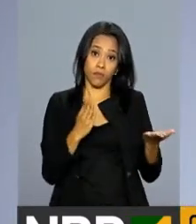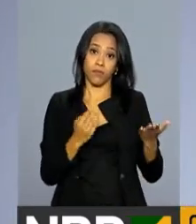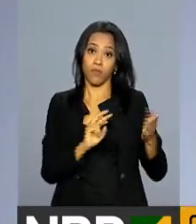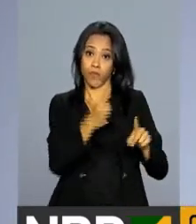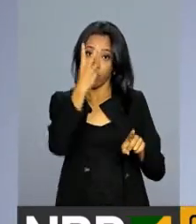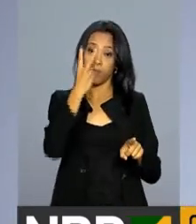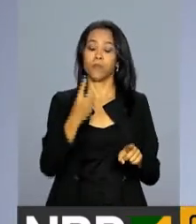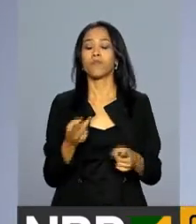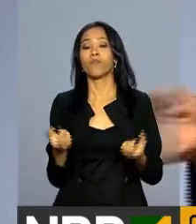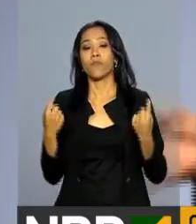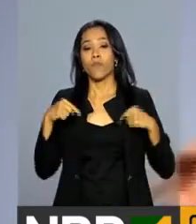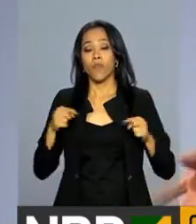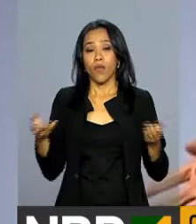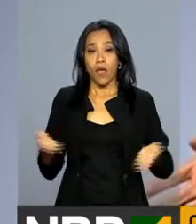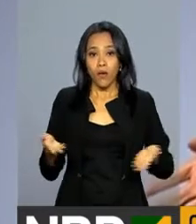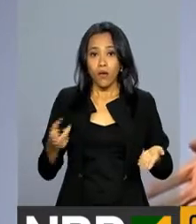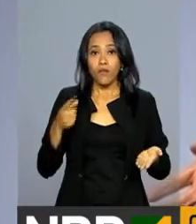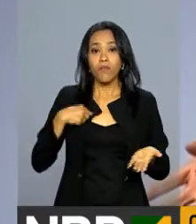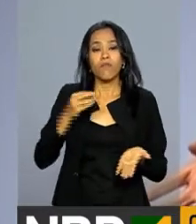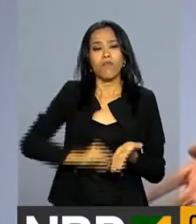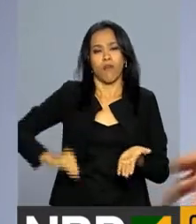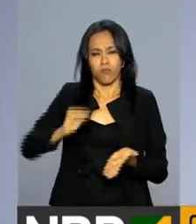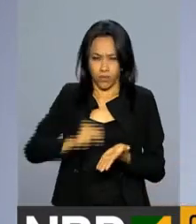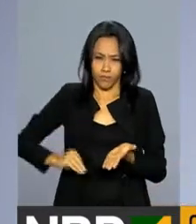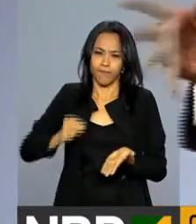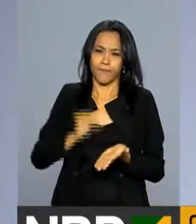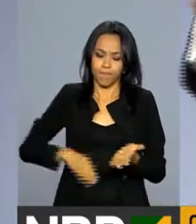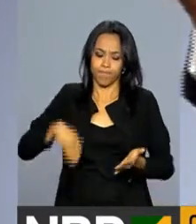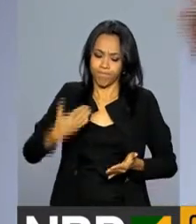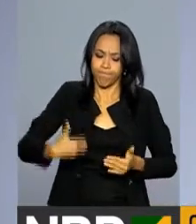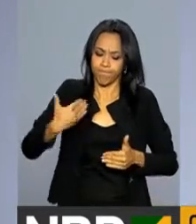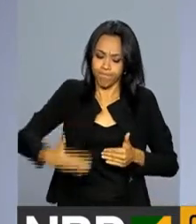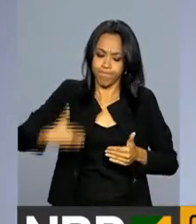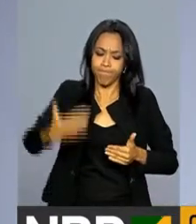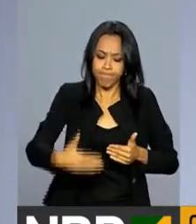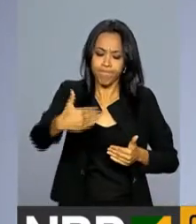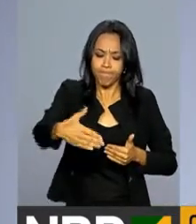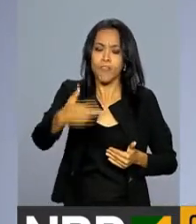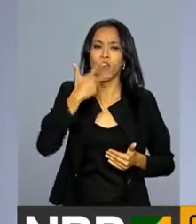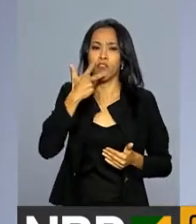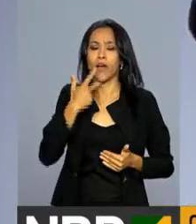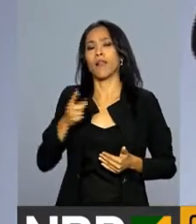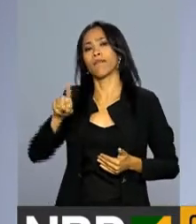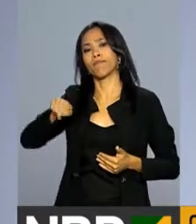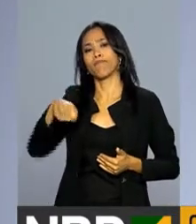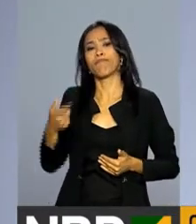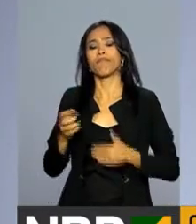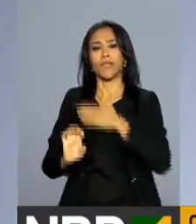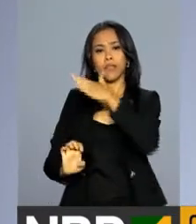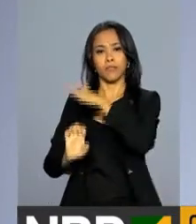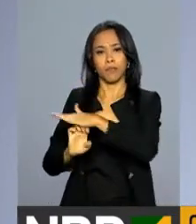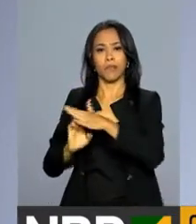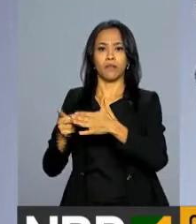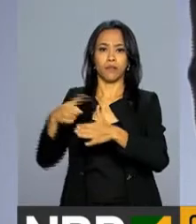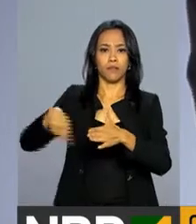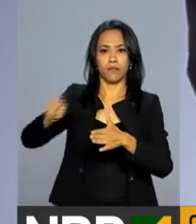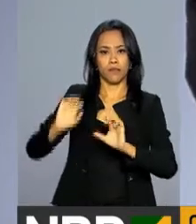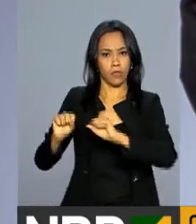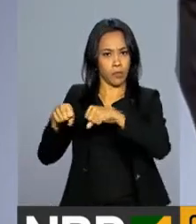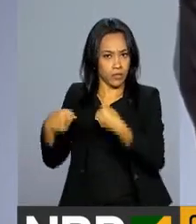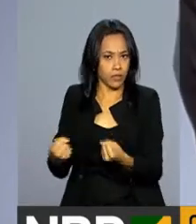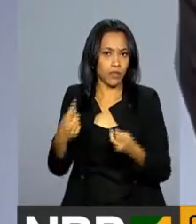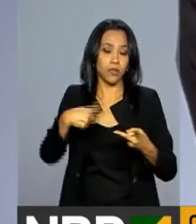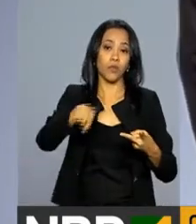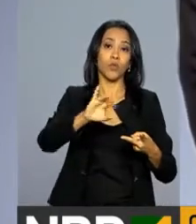agora nós temos muito a avançar eu digo da recuperação das estatais eu digo do teto nos gastos da inflação e